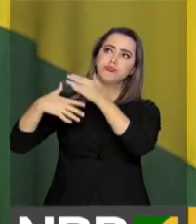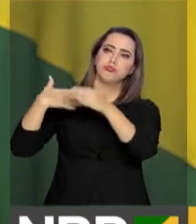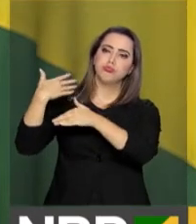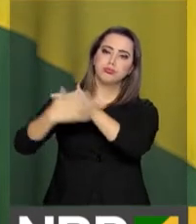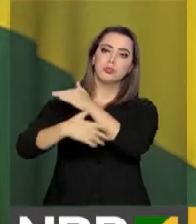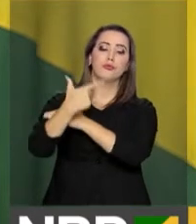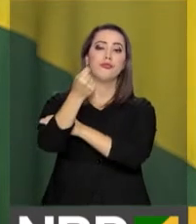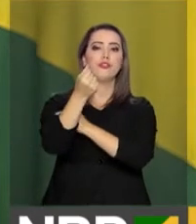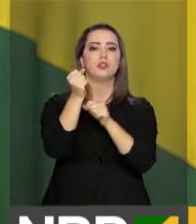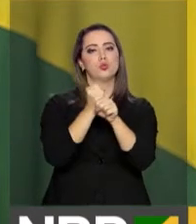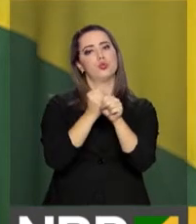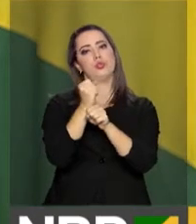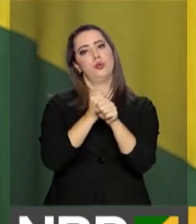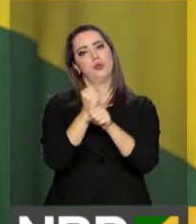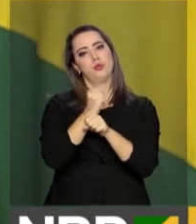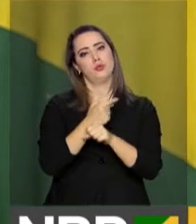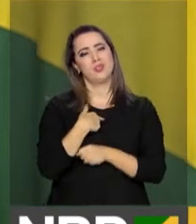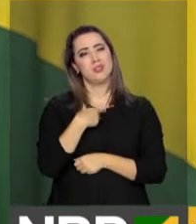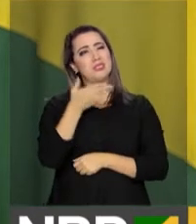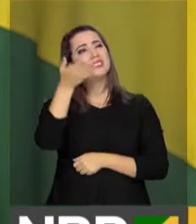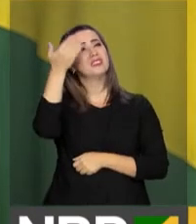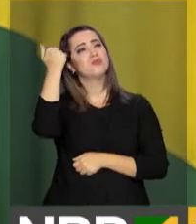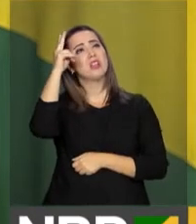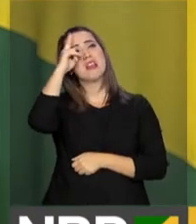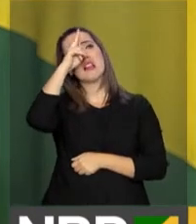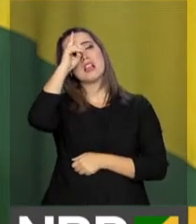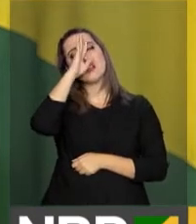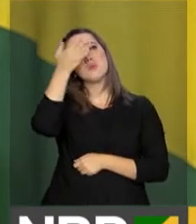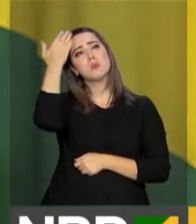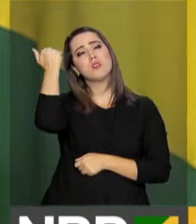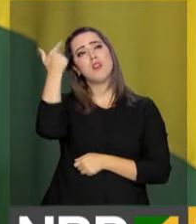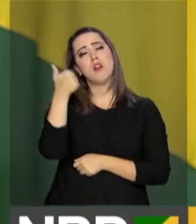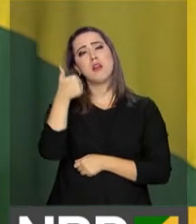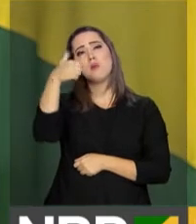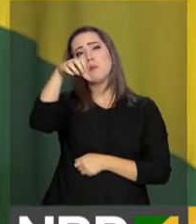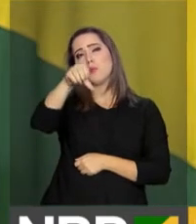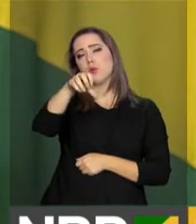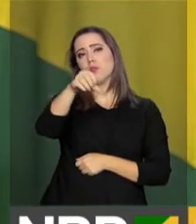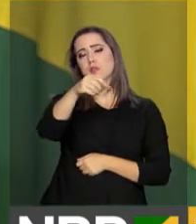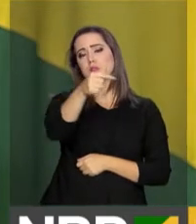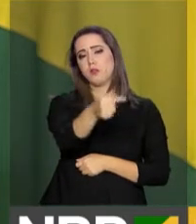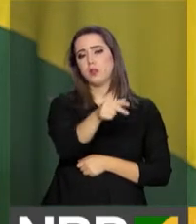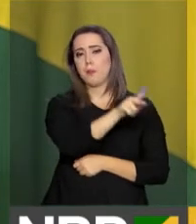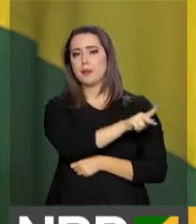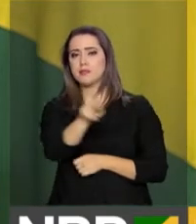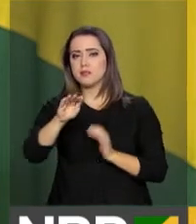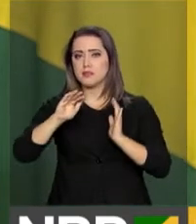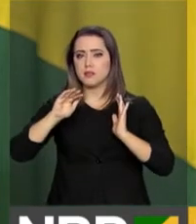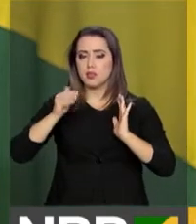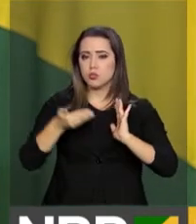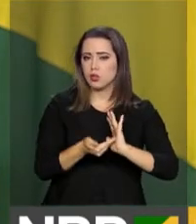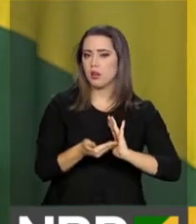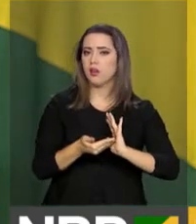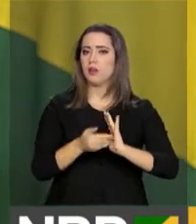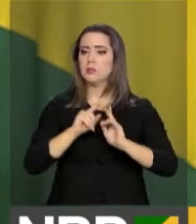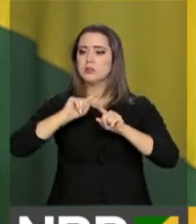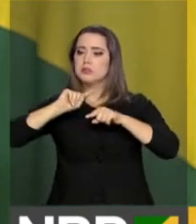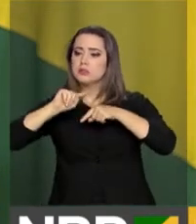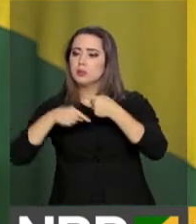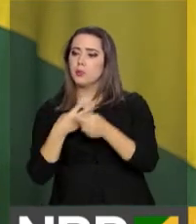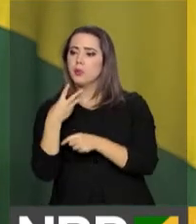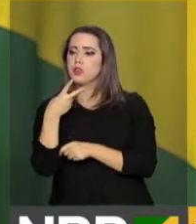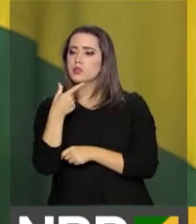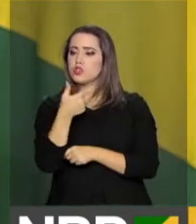recordo presidente da câmara que fui pela primeira vez em 1997 vinte anos depois nada da